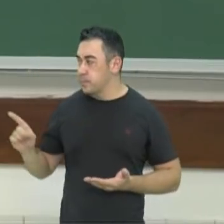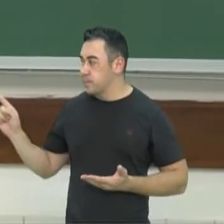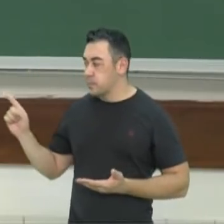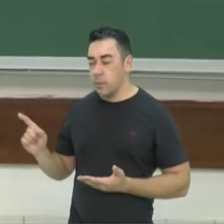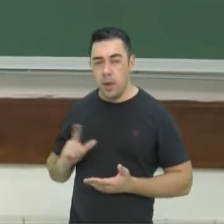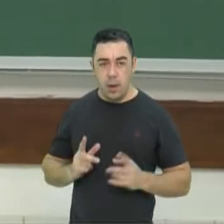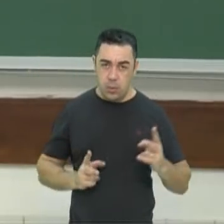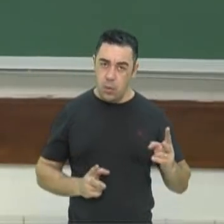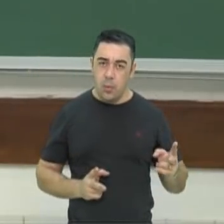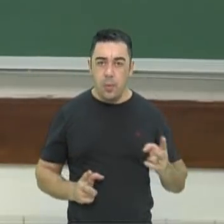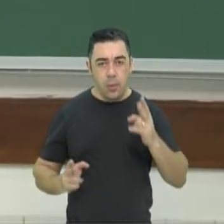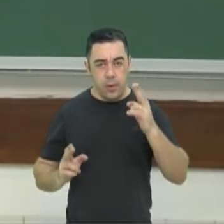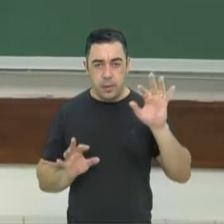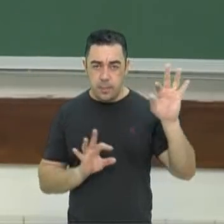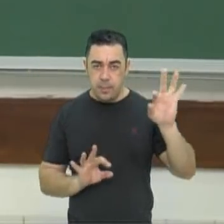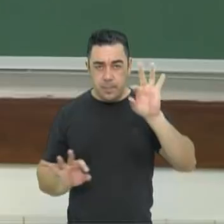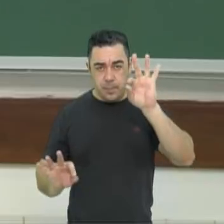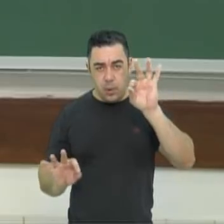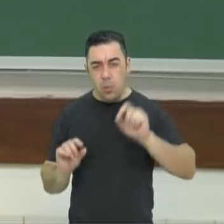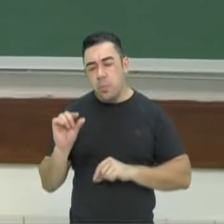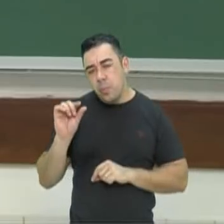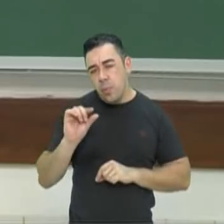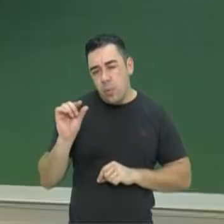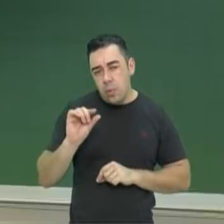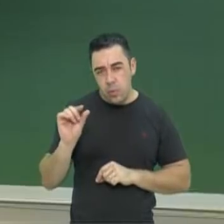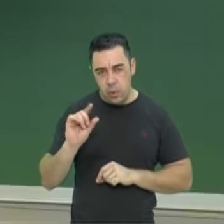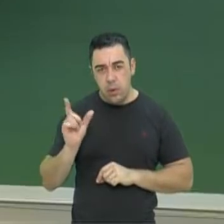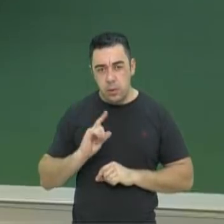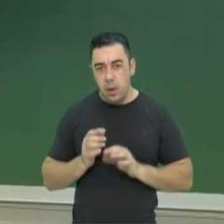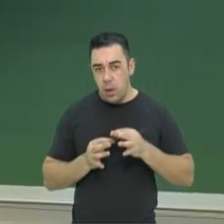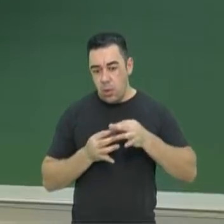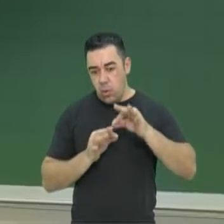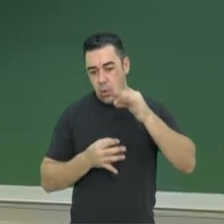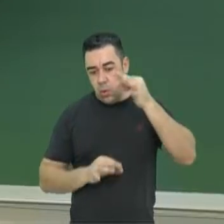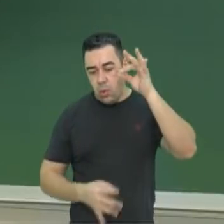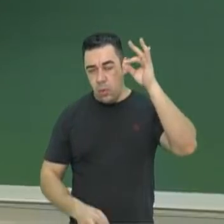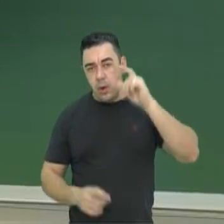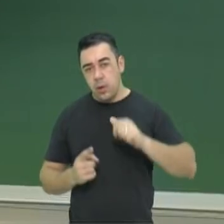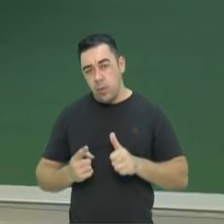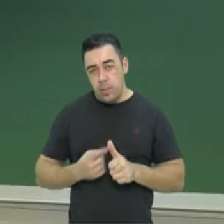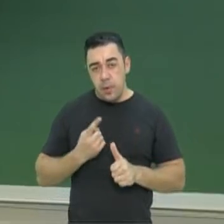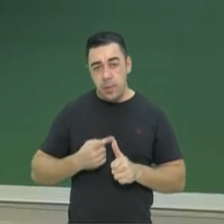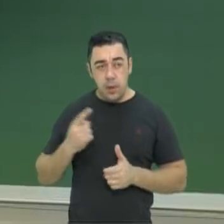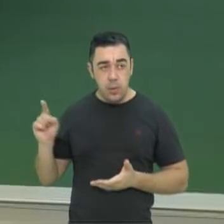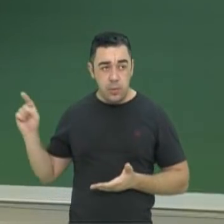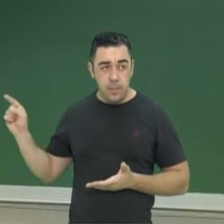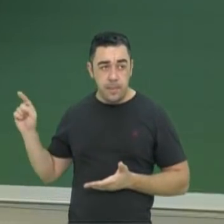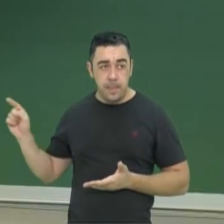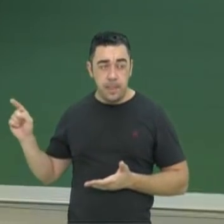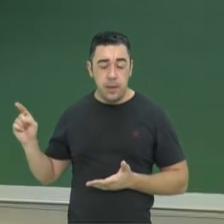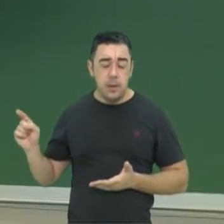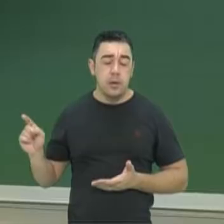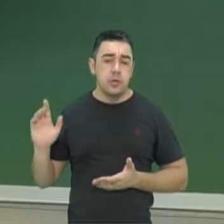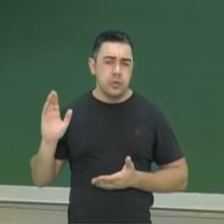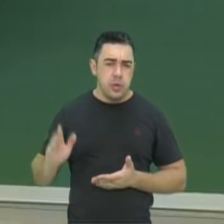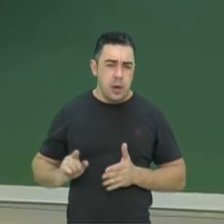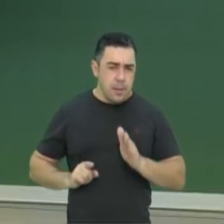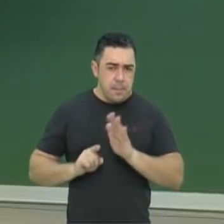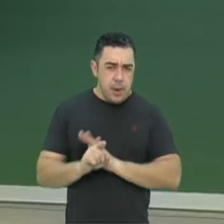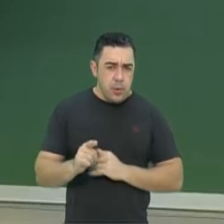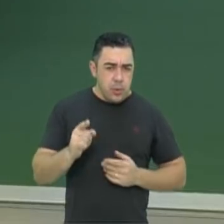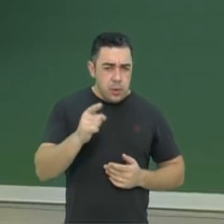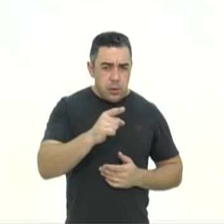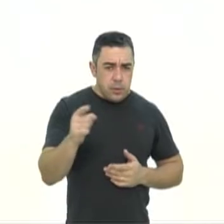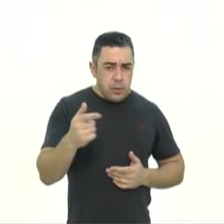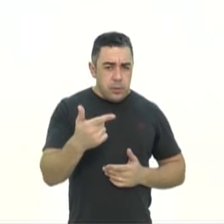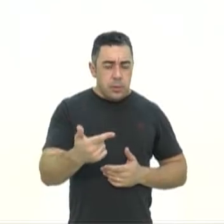apenas um fragmento do Sermão da 60ª, que ele é bem longo. Então, nesse primeiro fragmento, nós já temos um